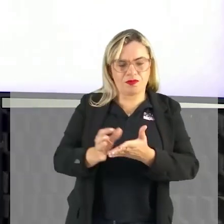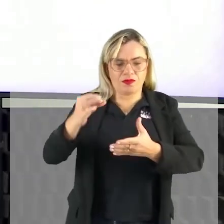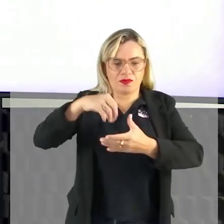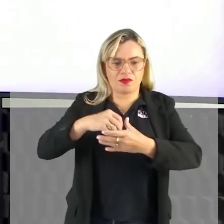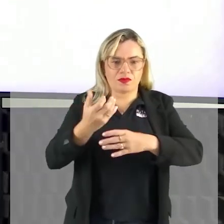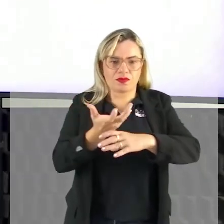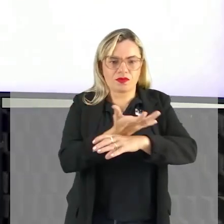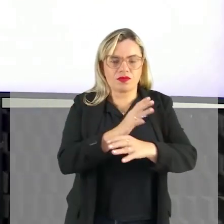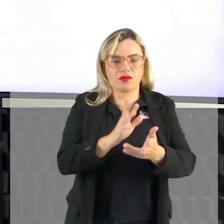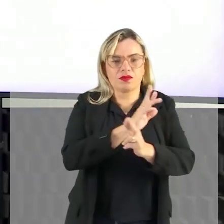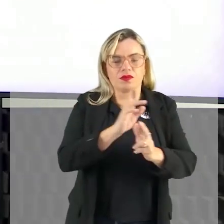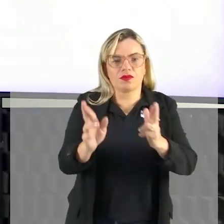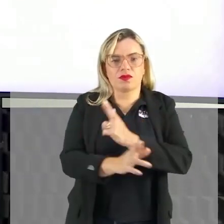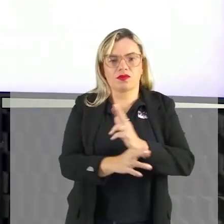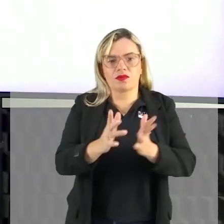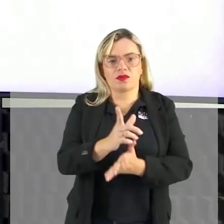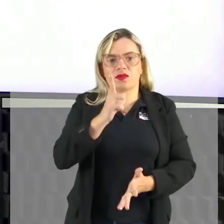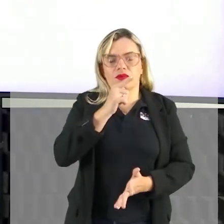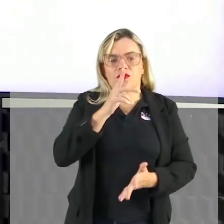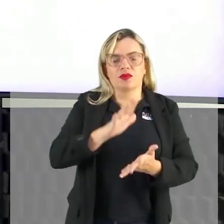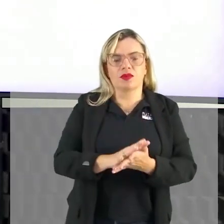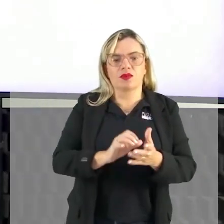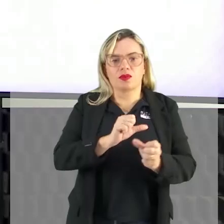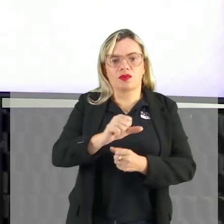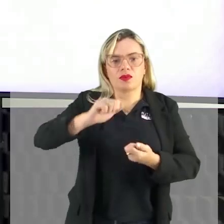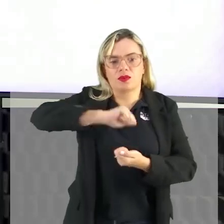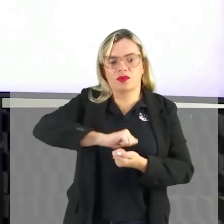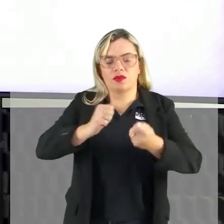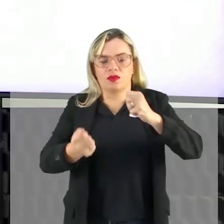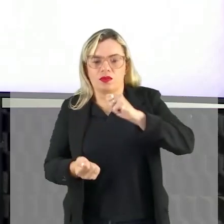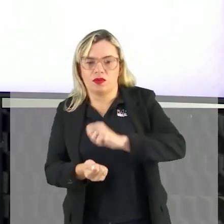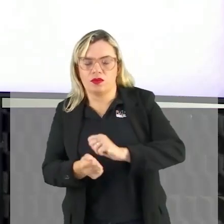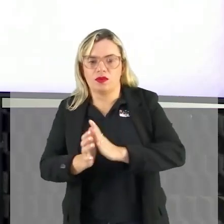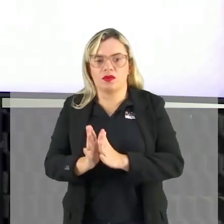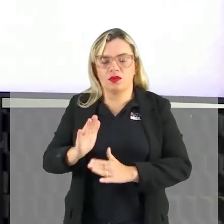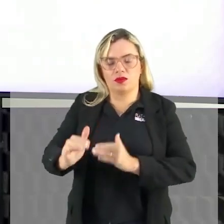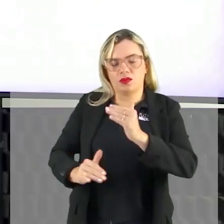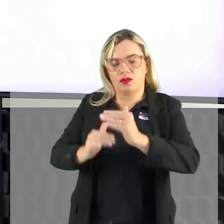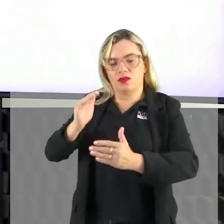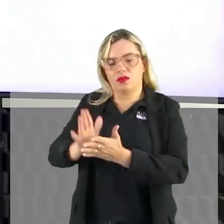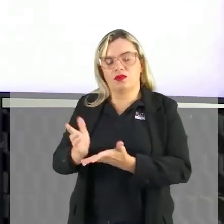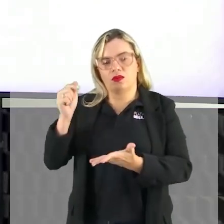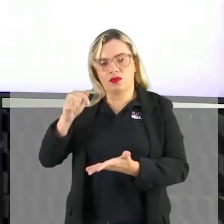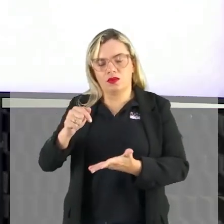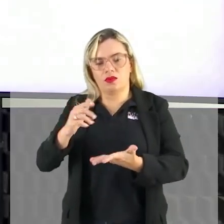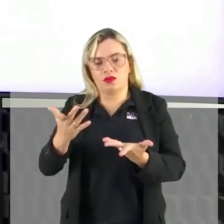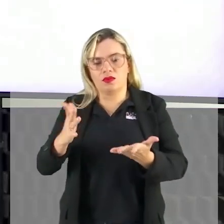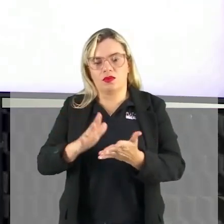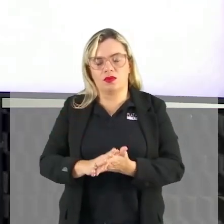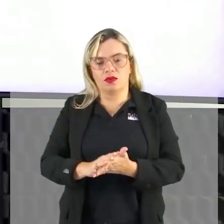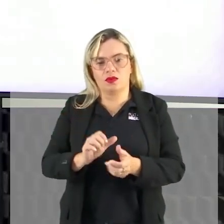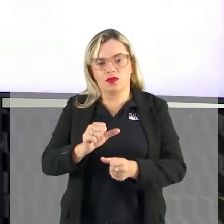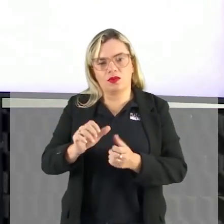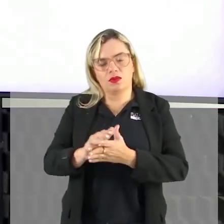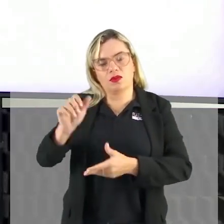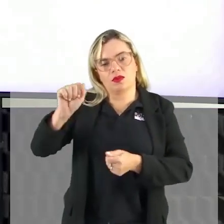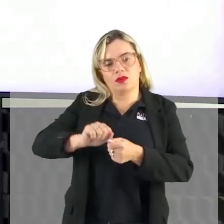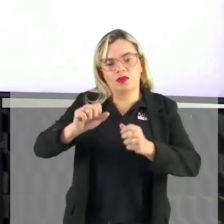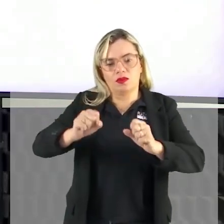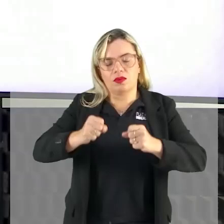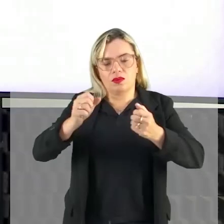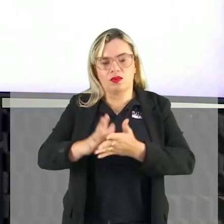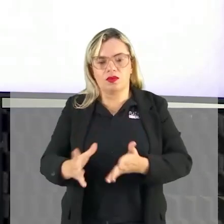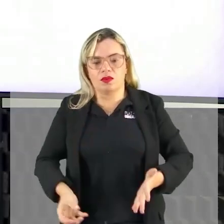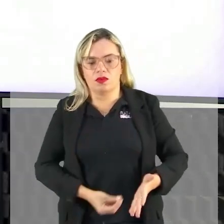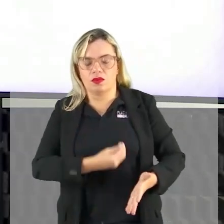respeito à água, só que certas adaptações que a evolução foi trazendo para as plantas fez com que elas pudessem viver em